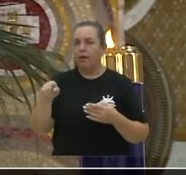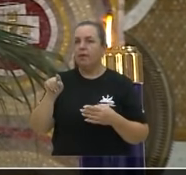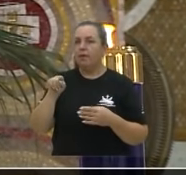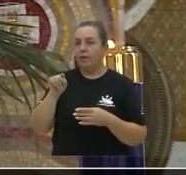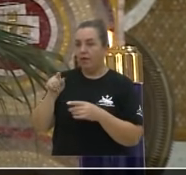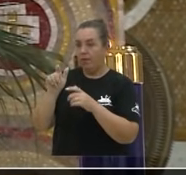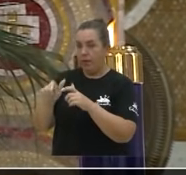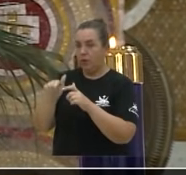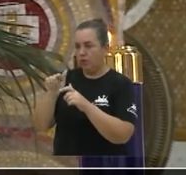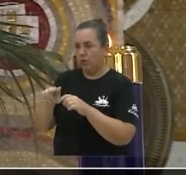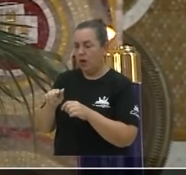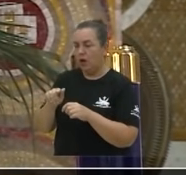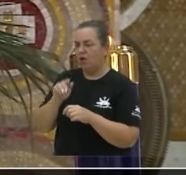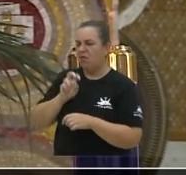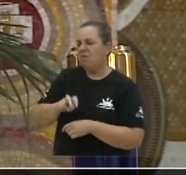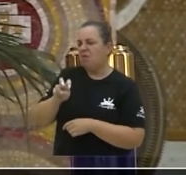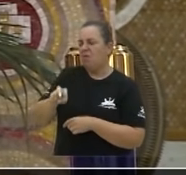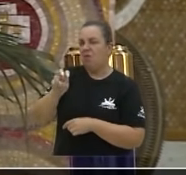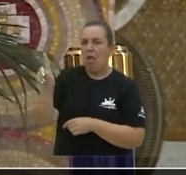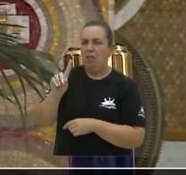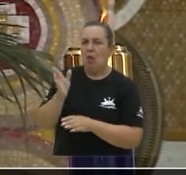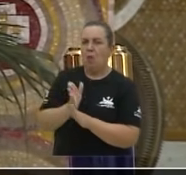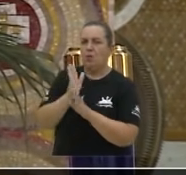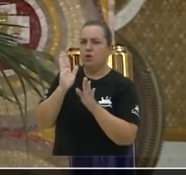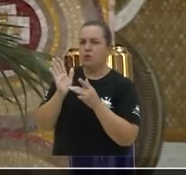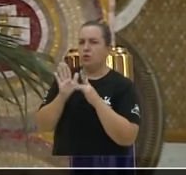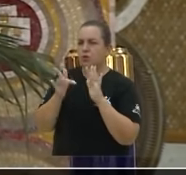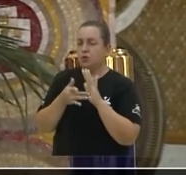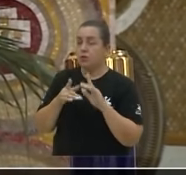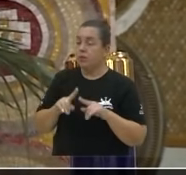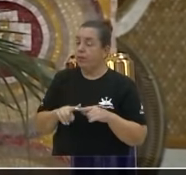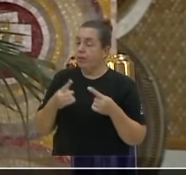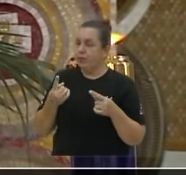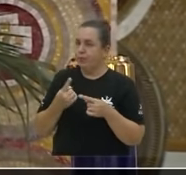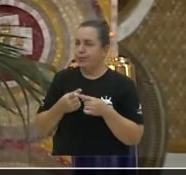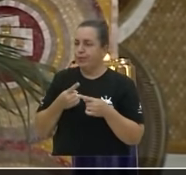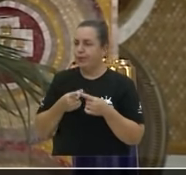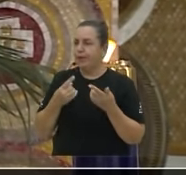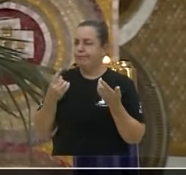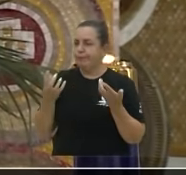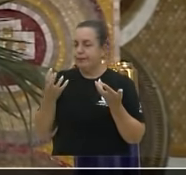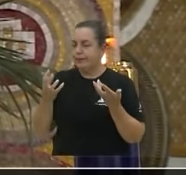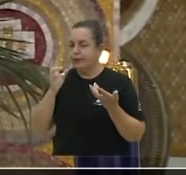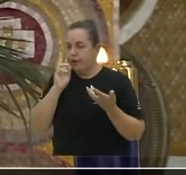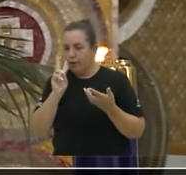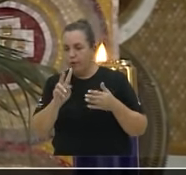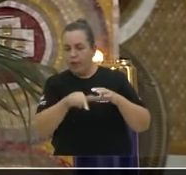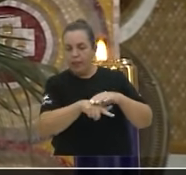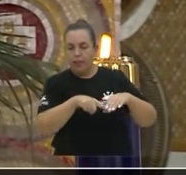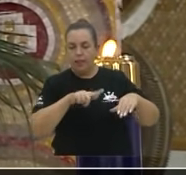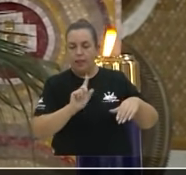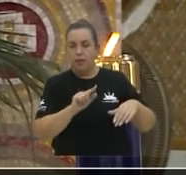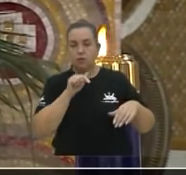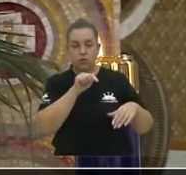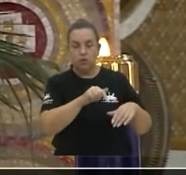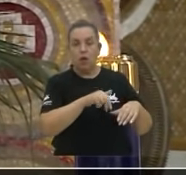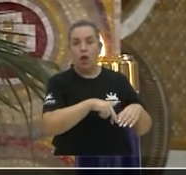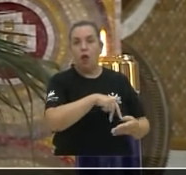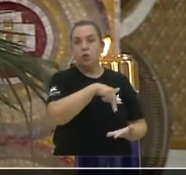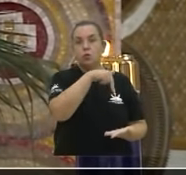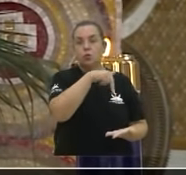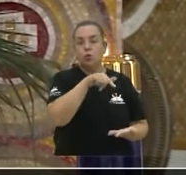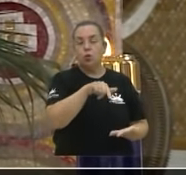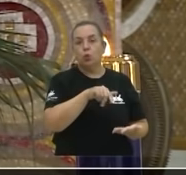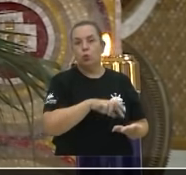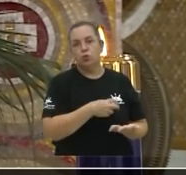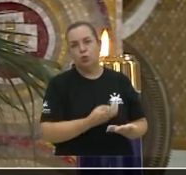para lá, não só por causa de Jesus, mas também para verem Lázaro, que Jesus tinha ressuscitado